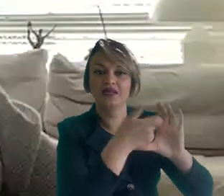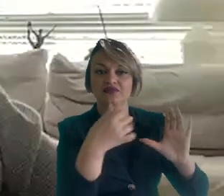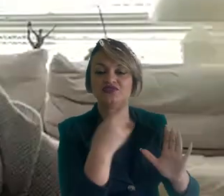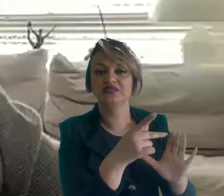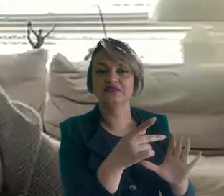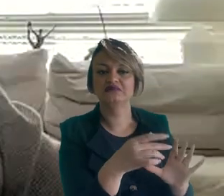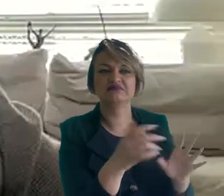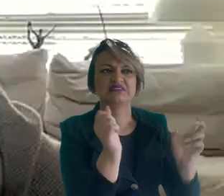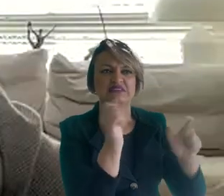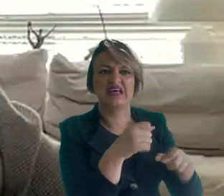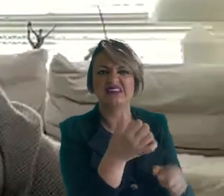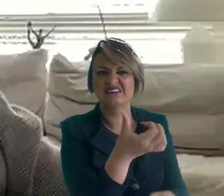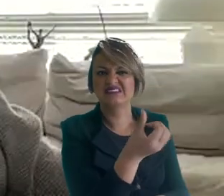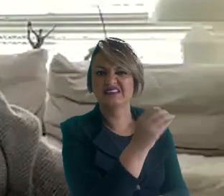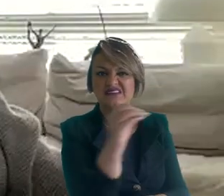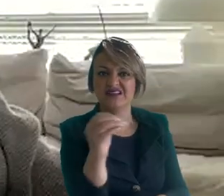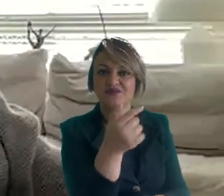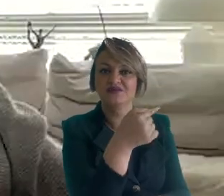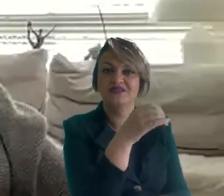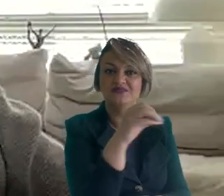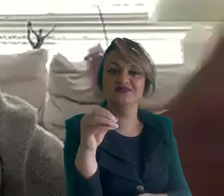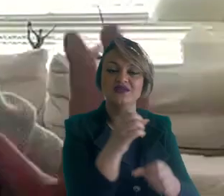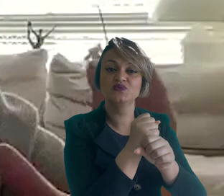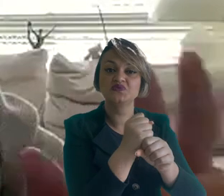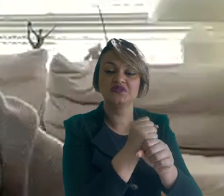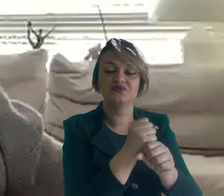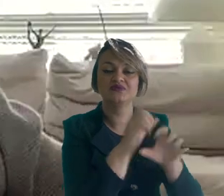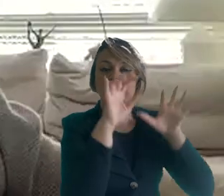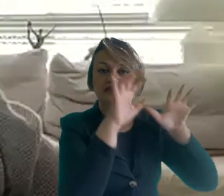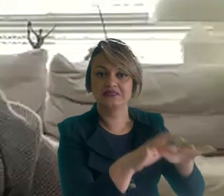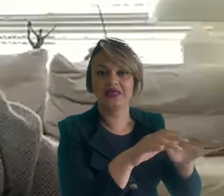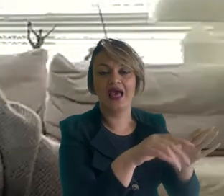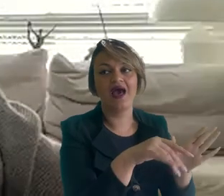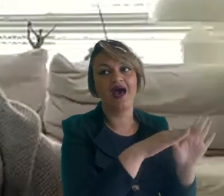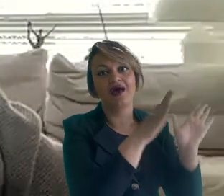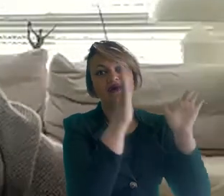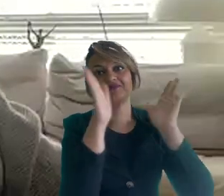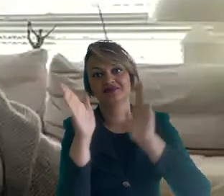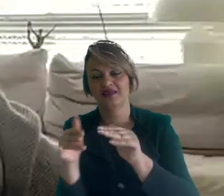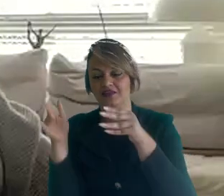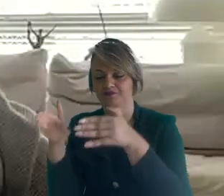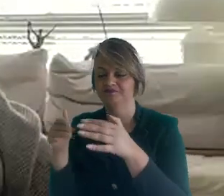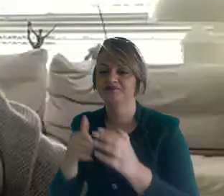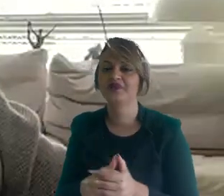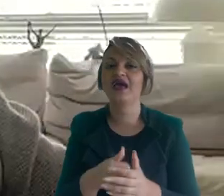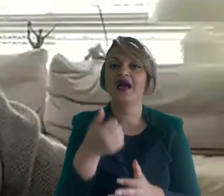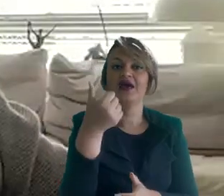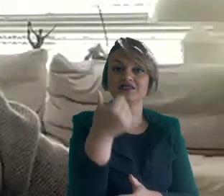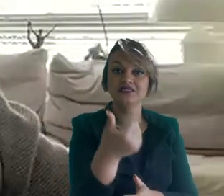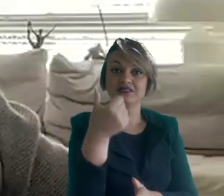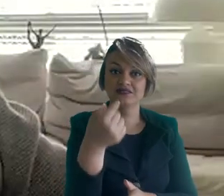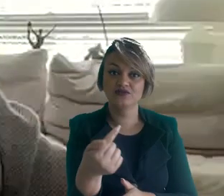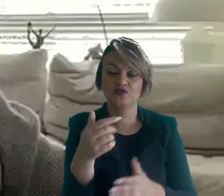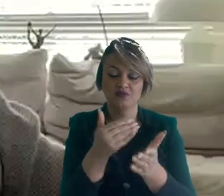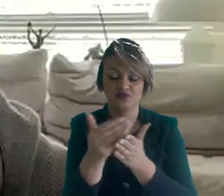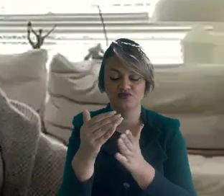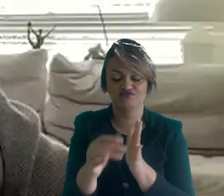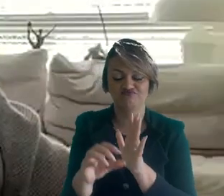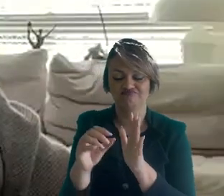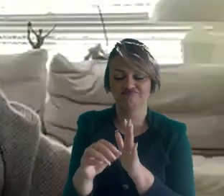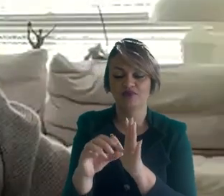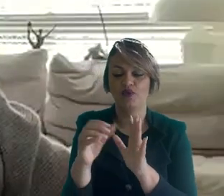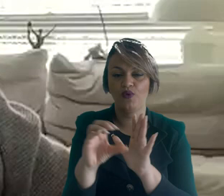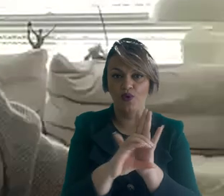600 700 anos de medievo até a modernidade quando em 17 entrou em vigor o Código Civil